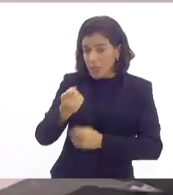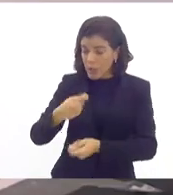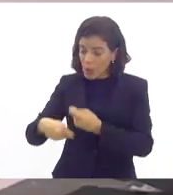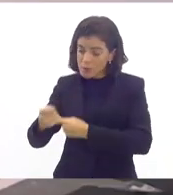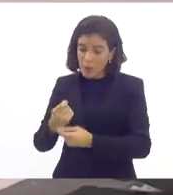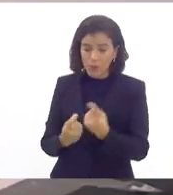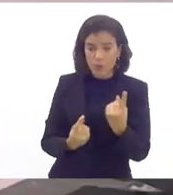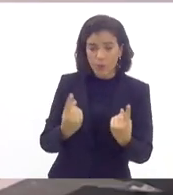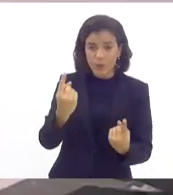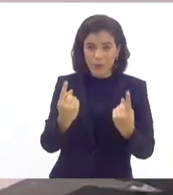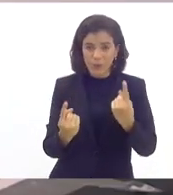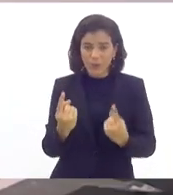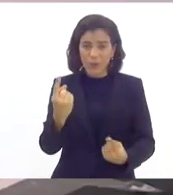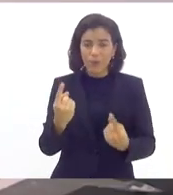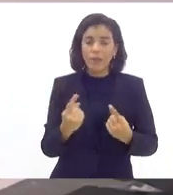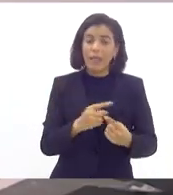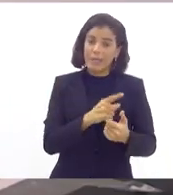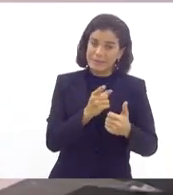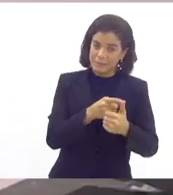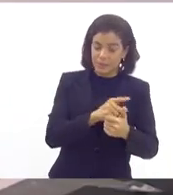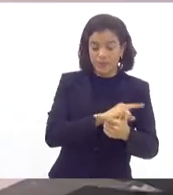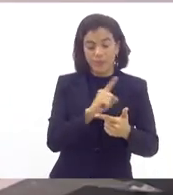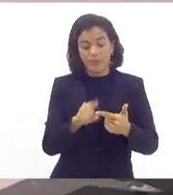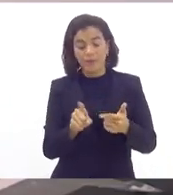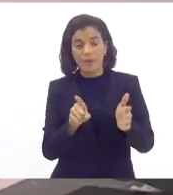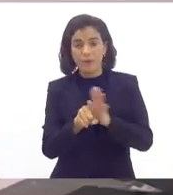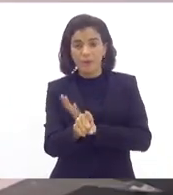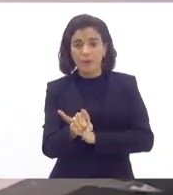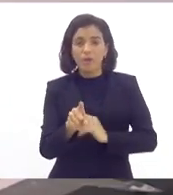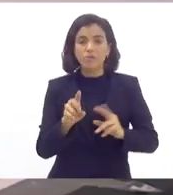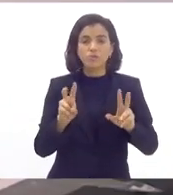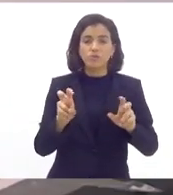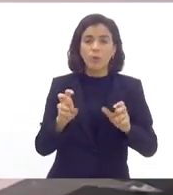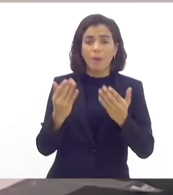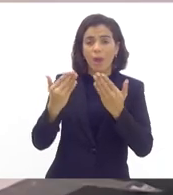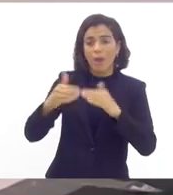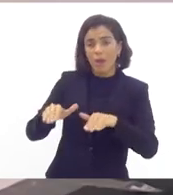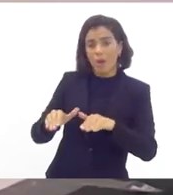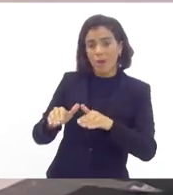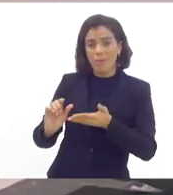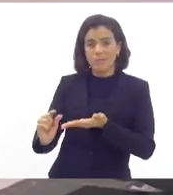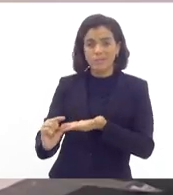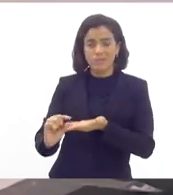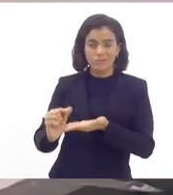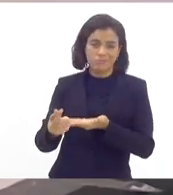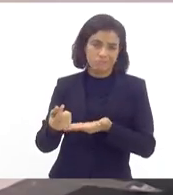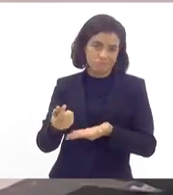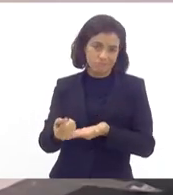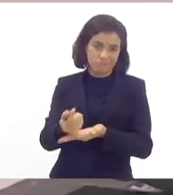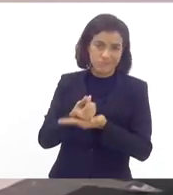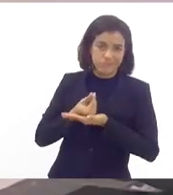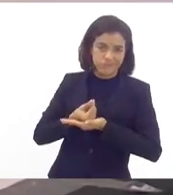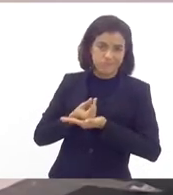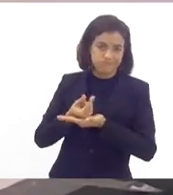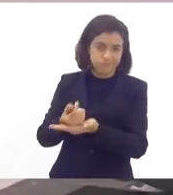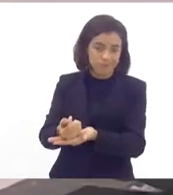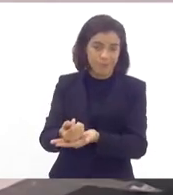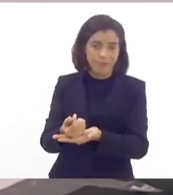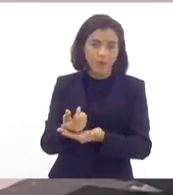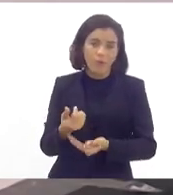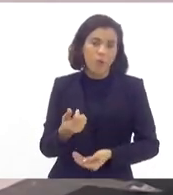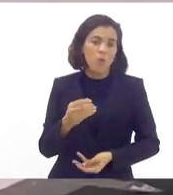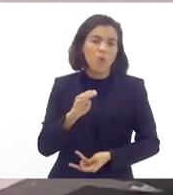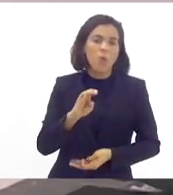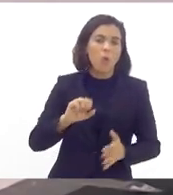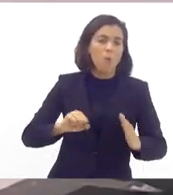dois? Essa é a primeira. E a segunda pergunta é com relação à compensação de créditos. Com tecnologia, com blockchain,